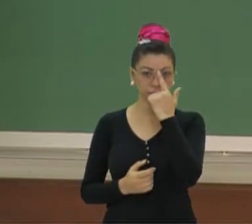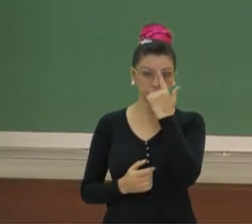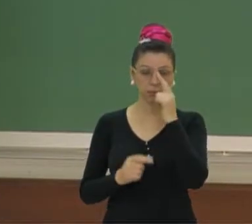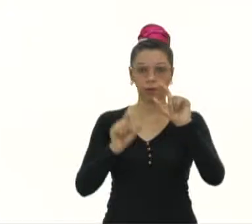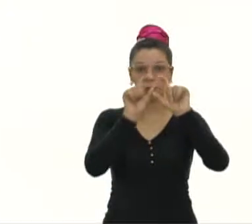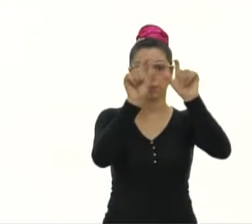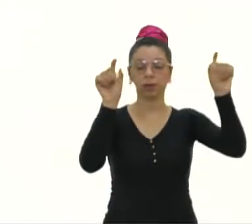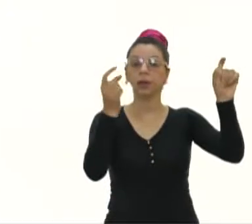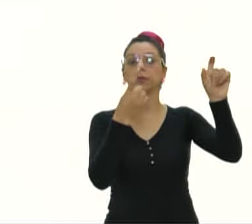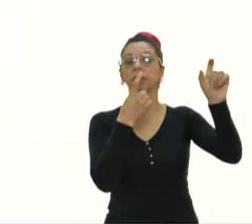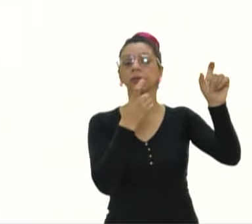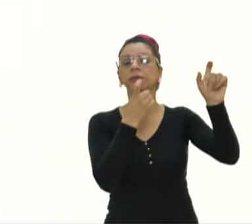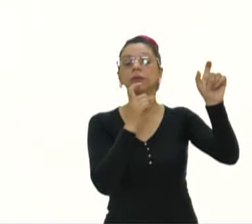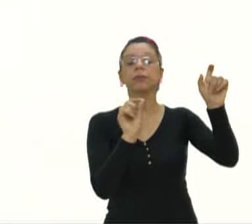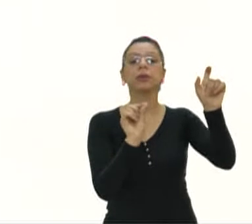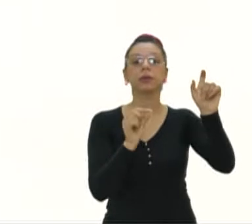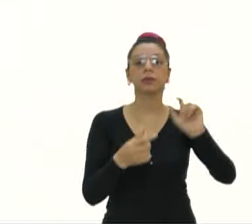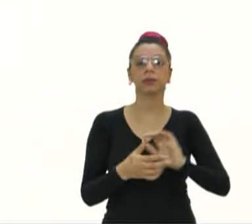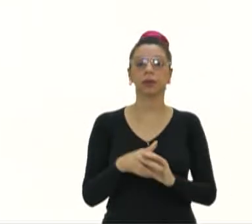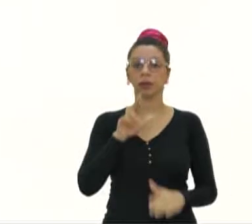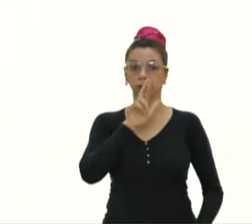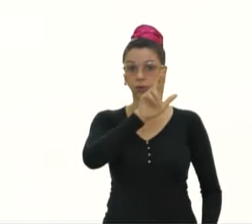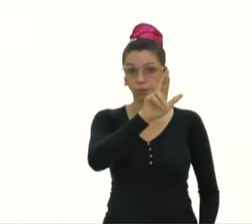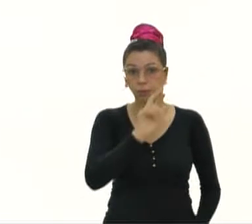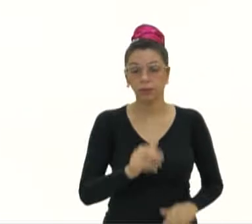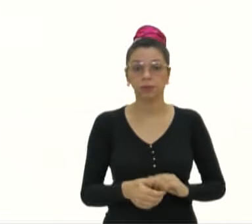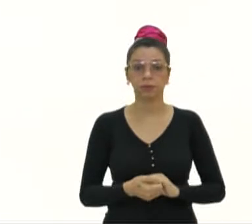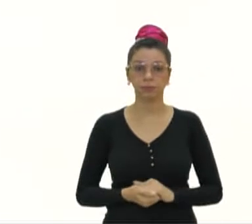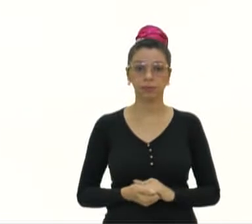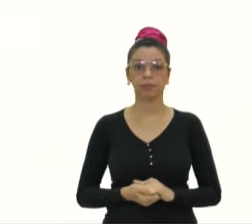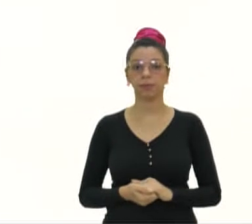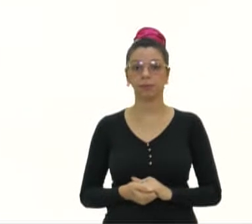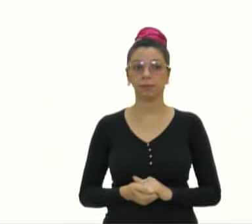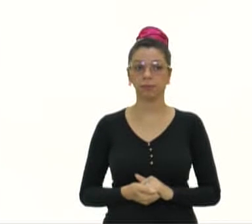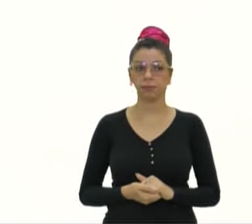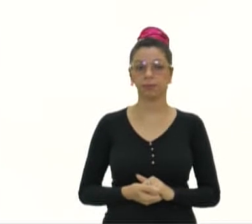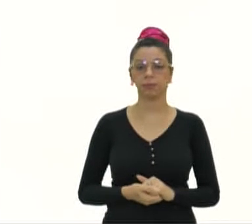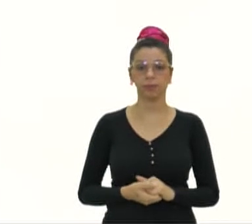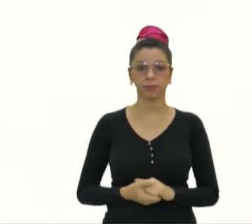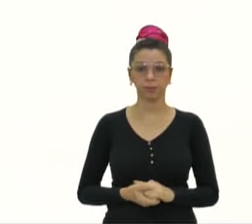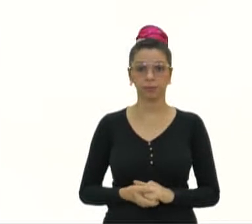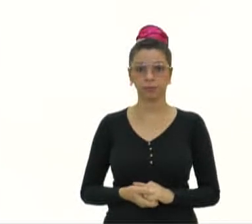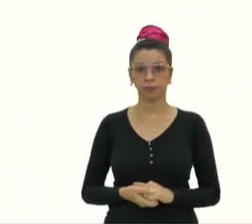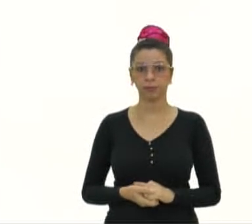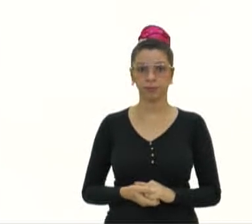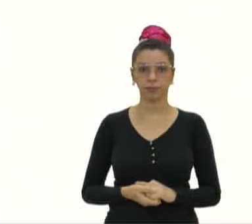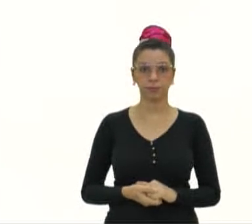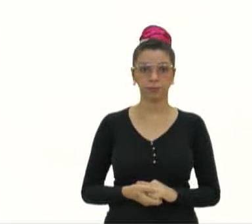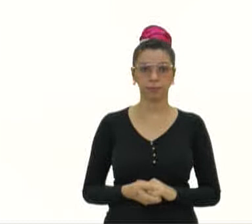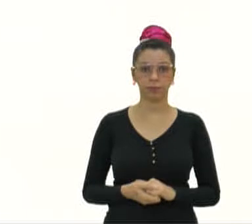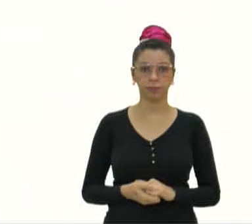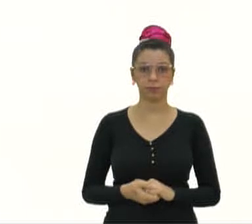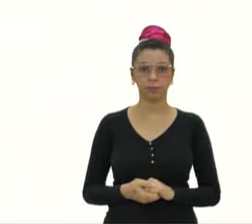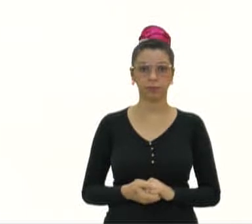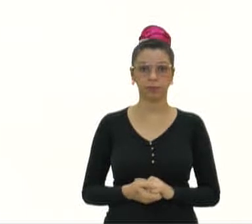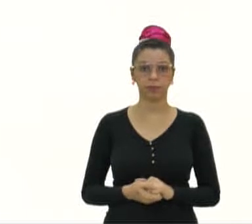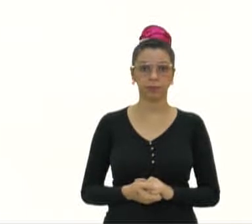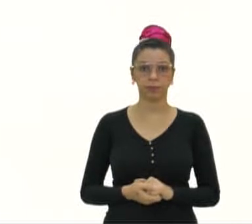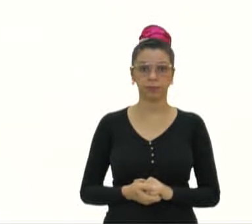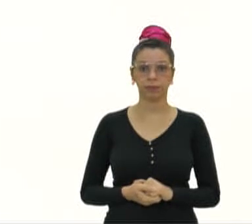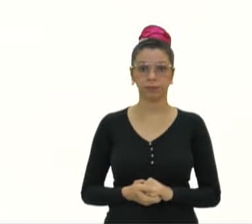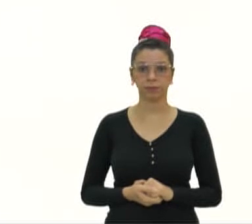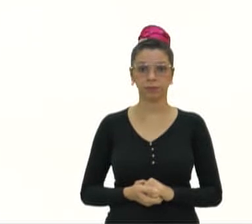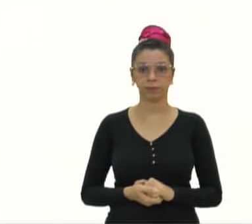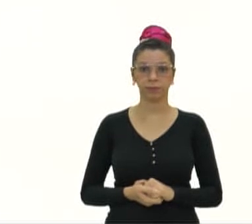performing a routine experiment with cathode rays when he noticed that a piece of fluorescent